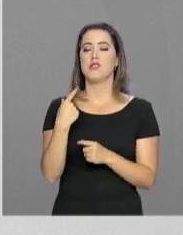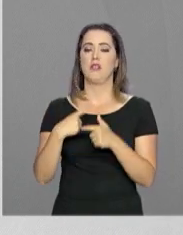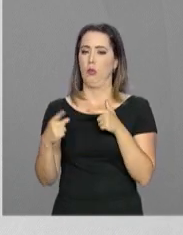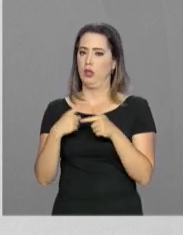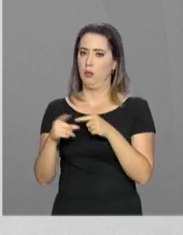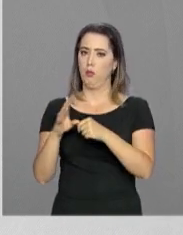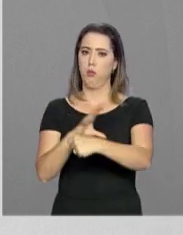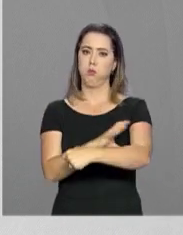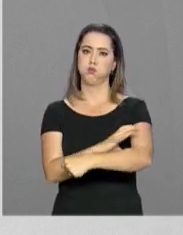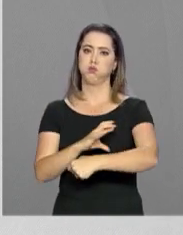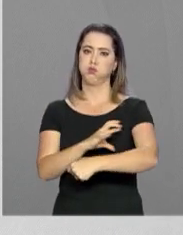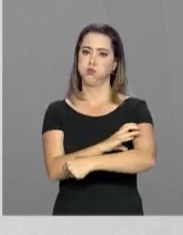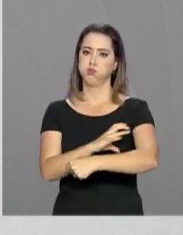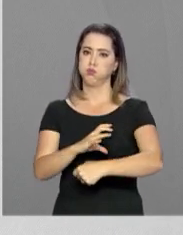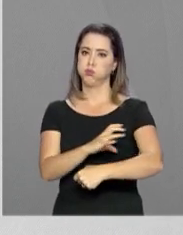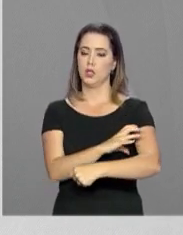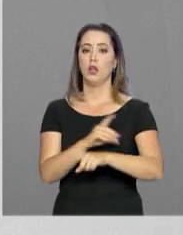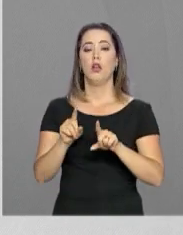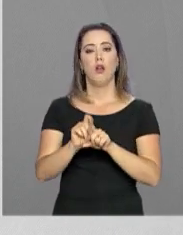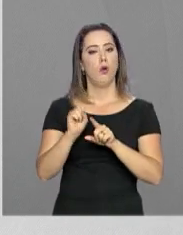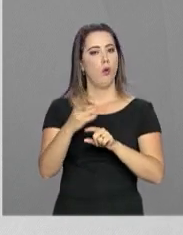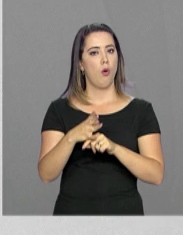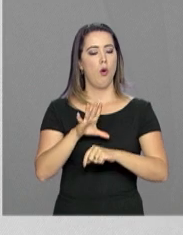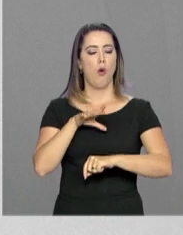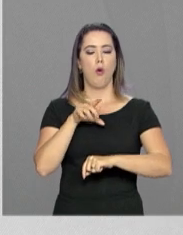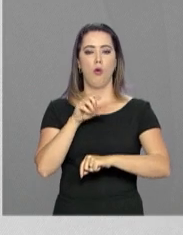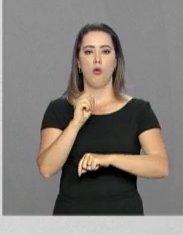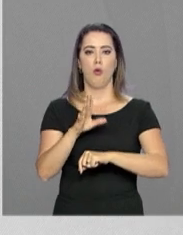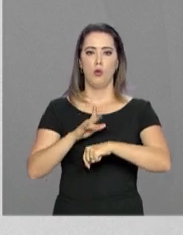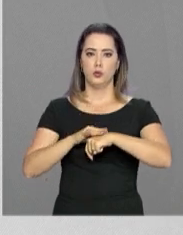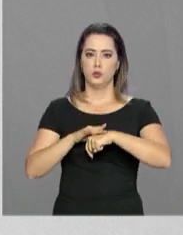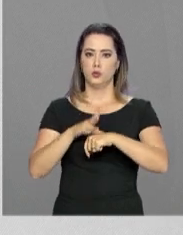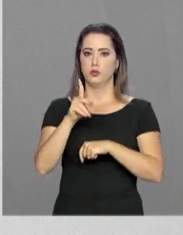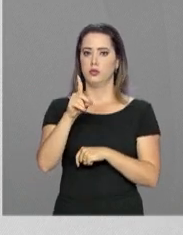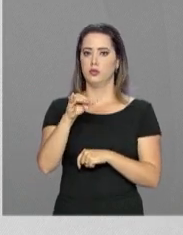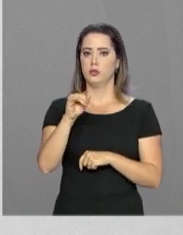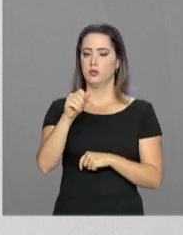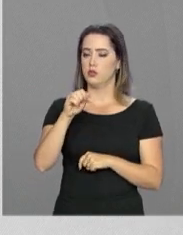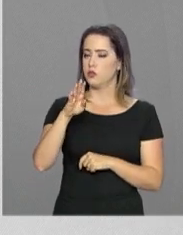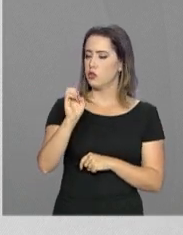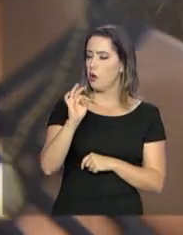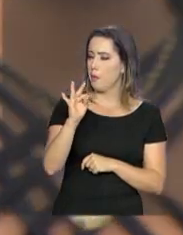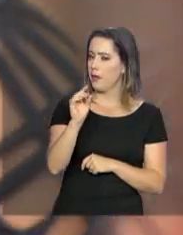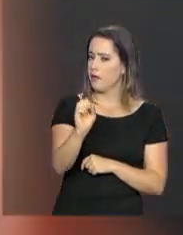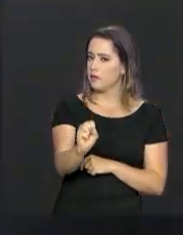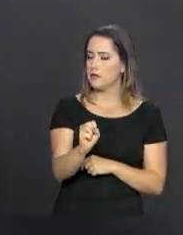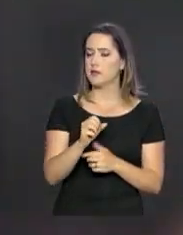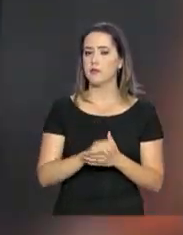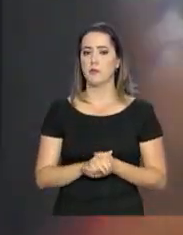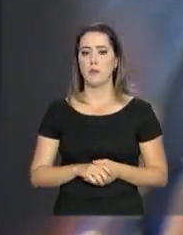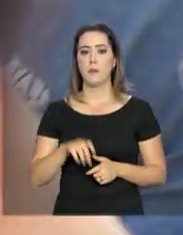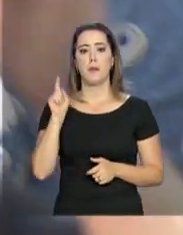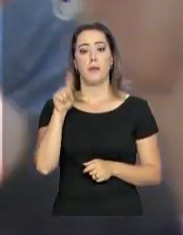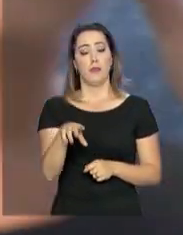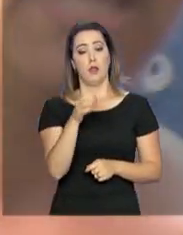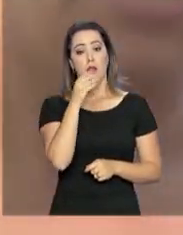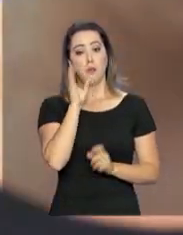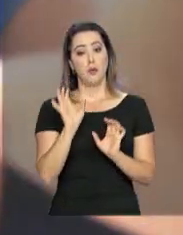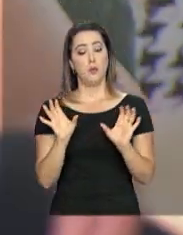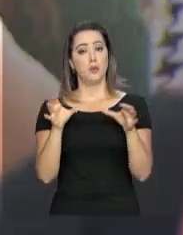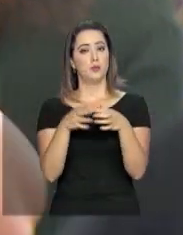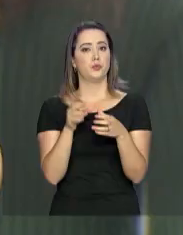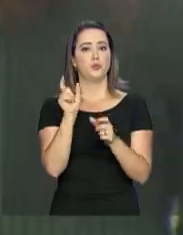problemas de saúde como diabetes ou pressão alta também indicação de passar pela cirurgia um alívio para um grupo que tem se tornado